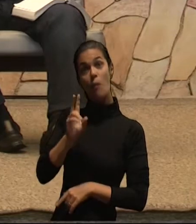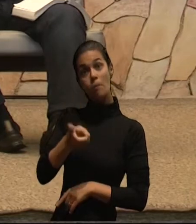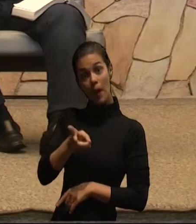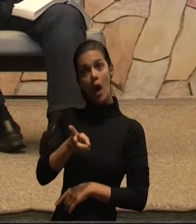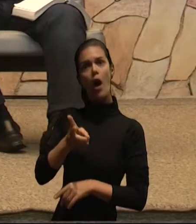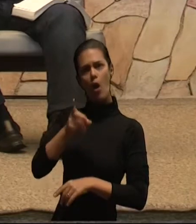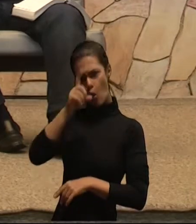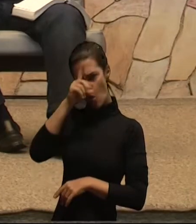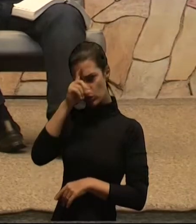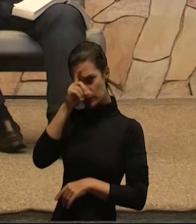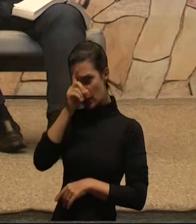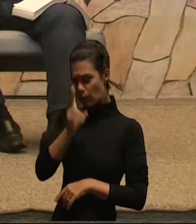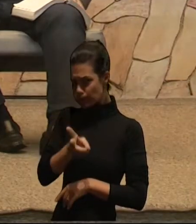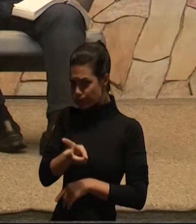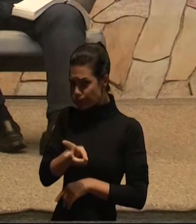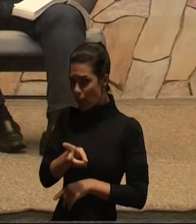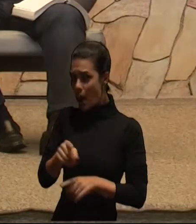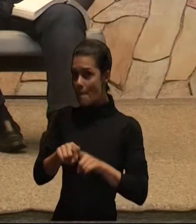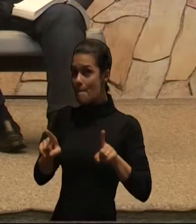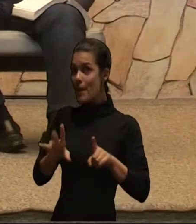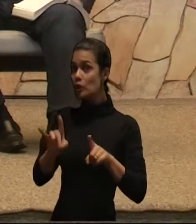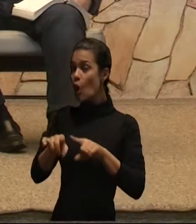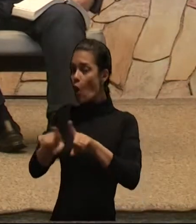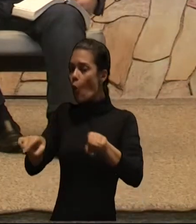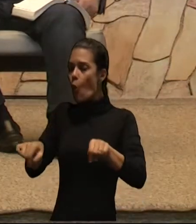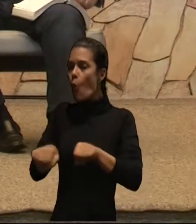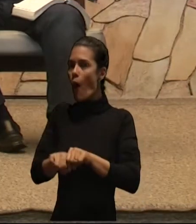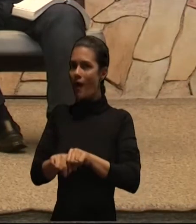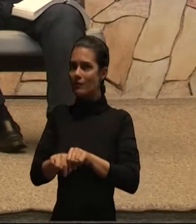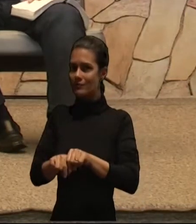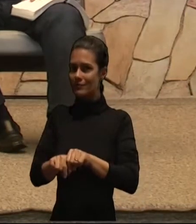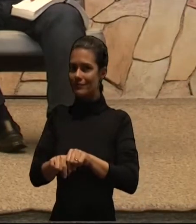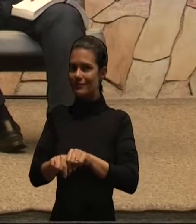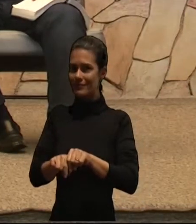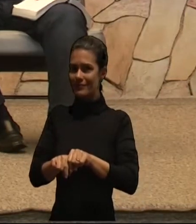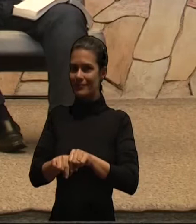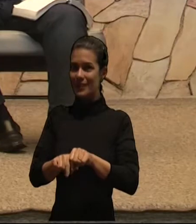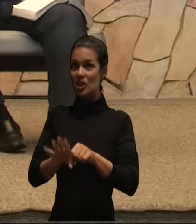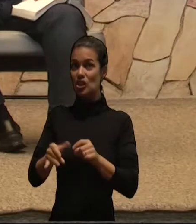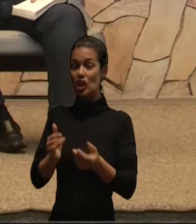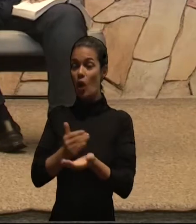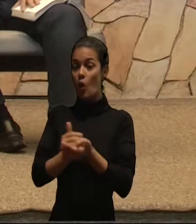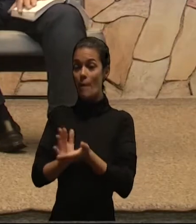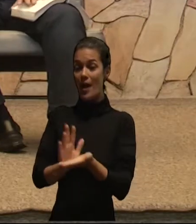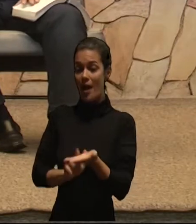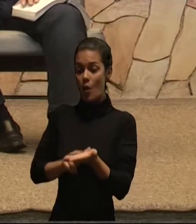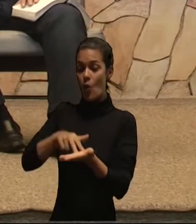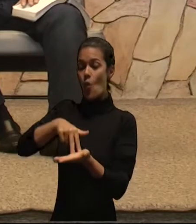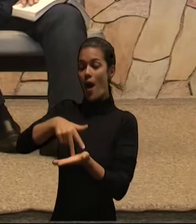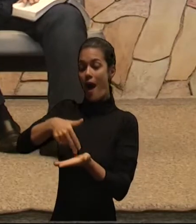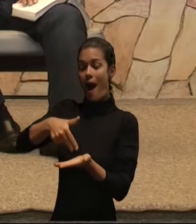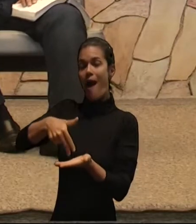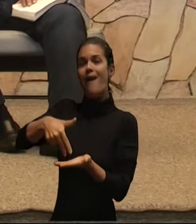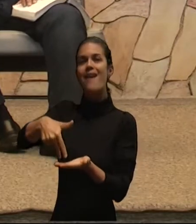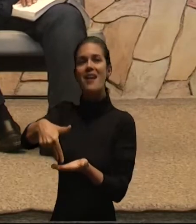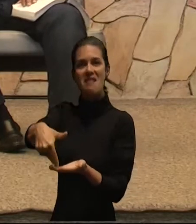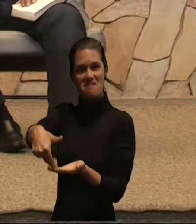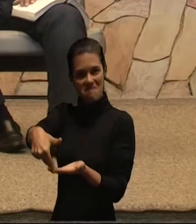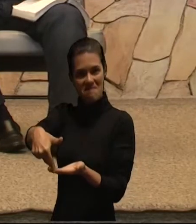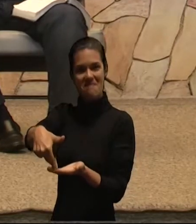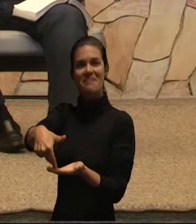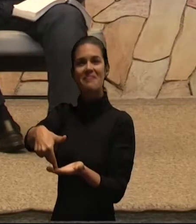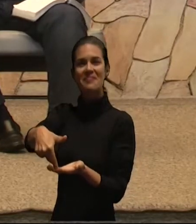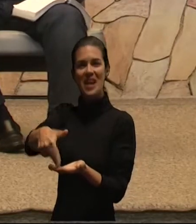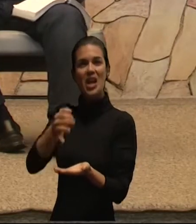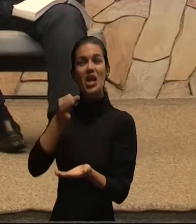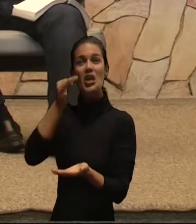essa semana ele compartilhou agora há pouco comigo, dizendo que ele começará a caminhar e, se Deus quiser, em breve estará caminhando para a